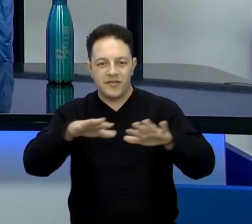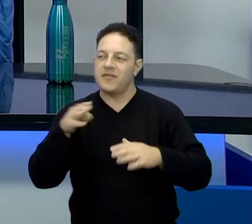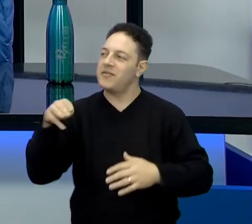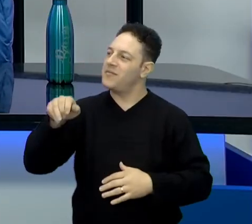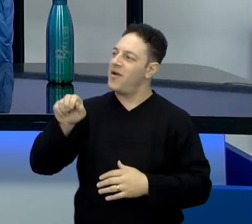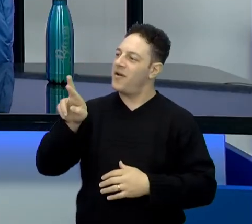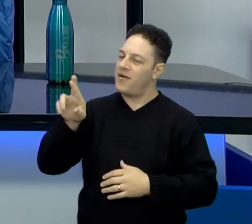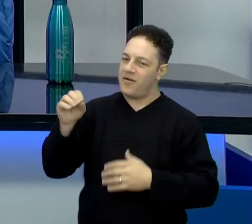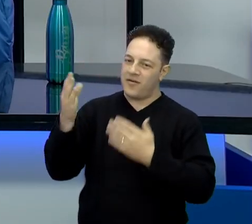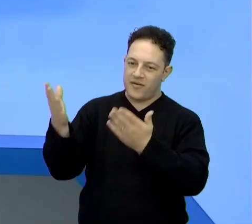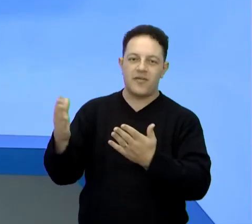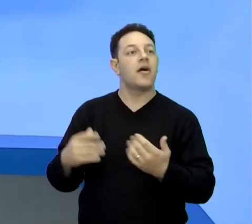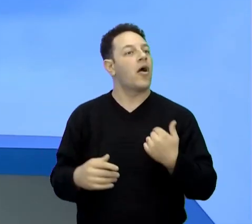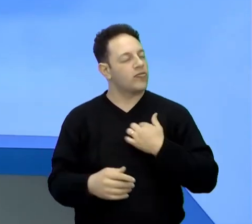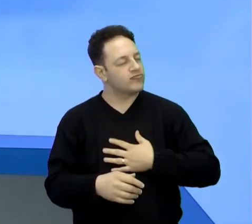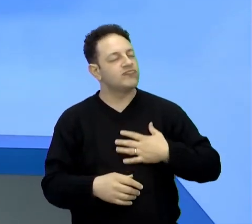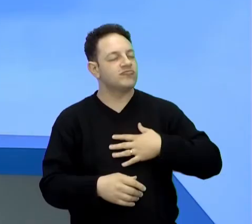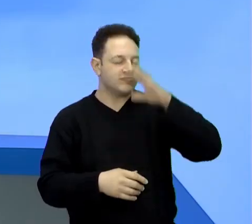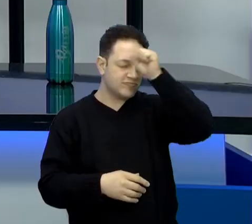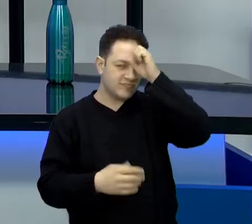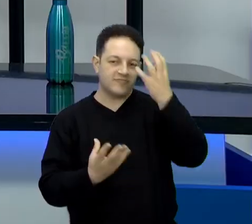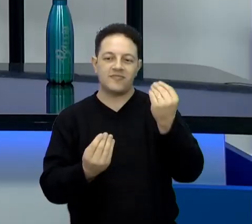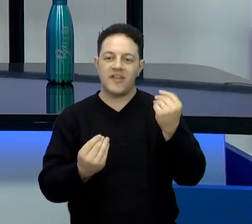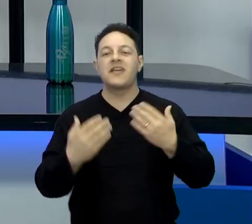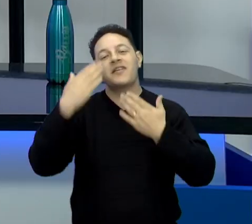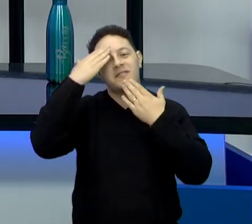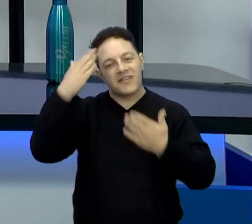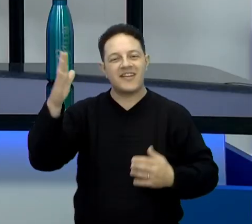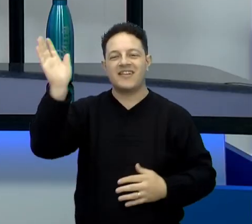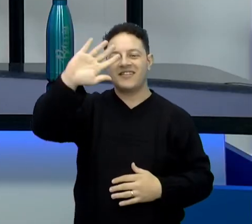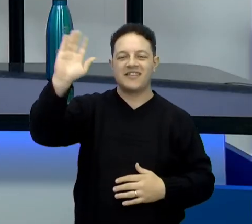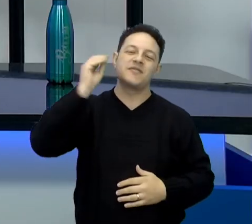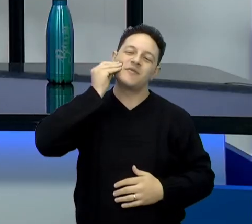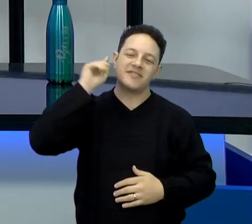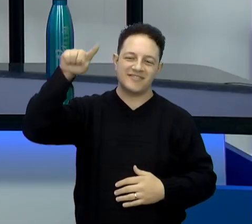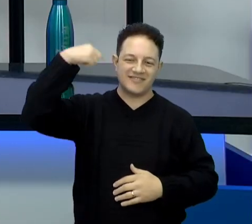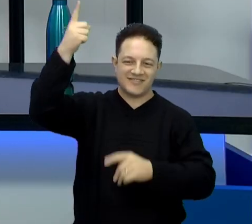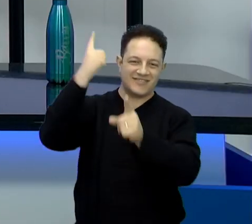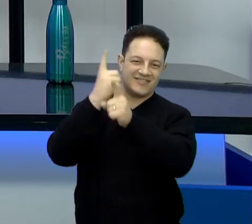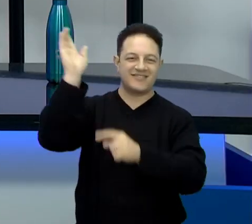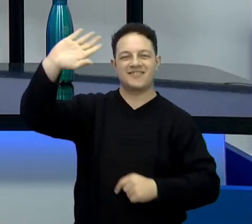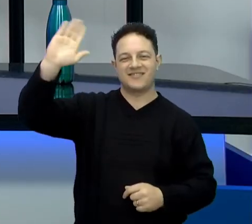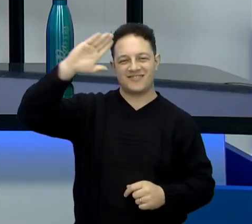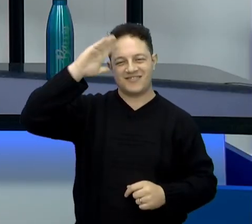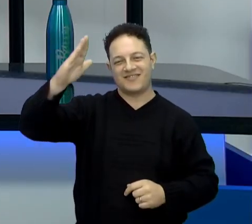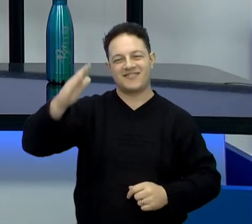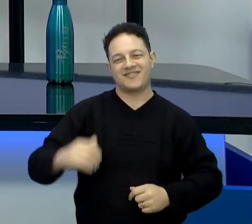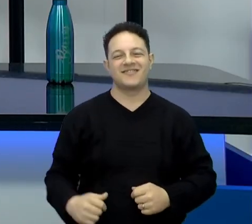agradeço demais, porque eu aprendi bastante hoje. Obrigada, pessoal. Beijos, até a próxima. Falou, tchau, tchau.